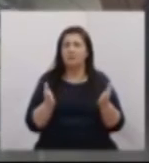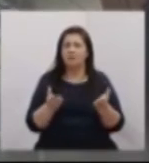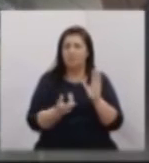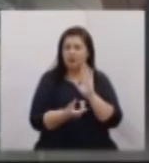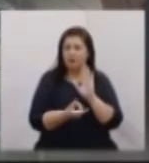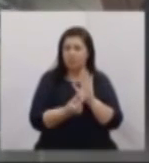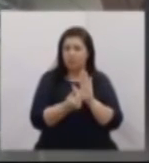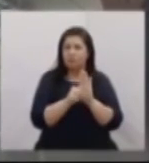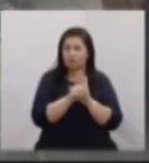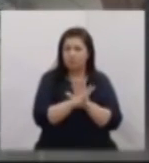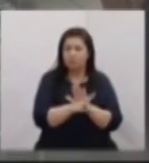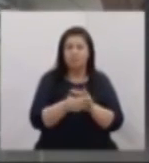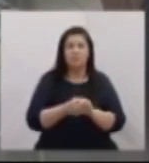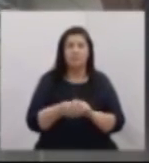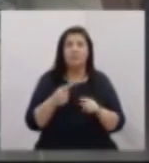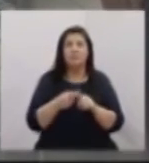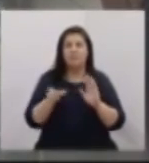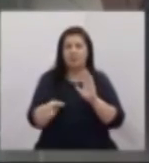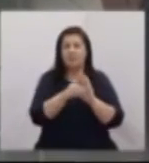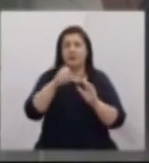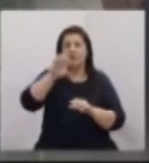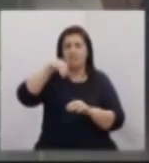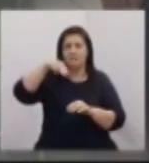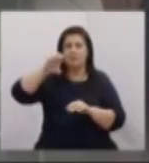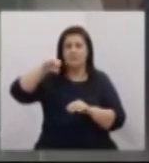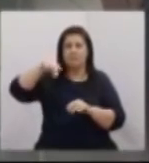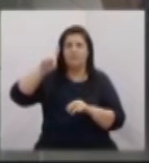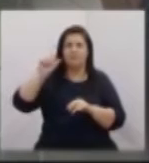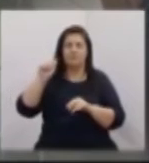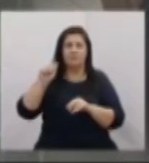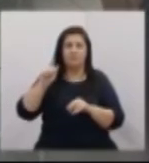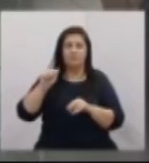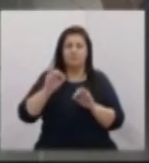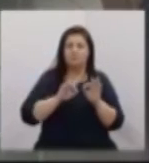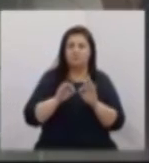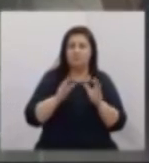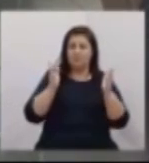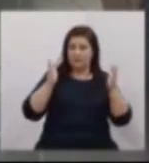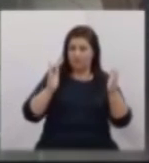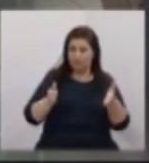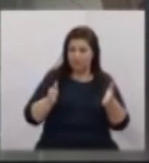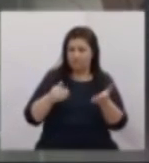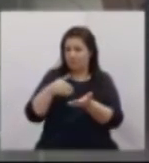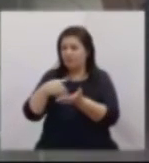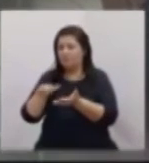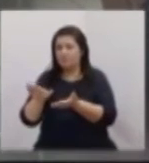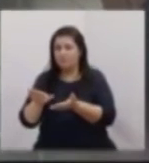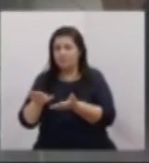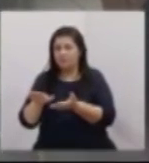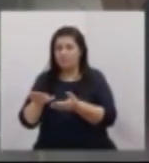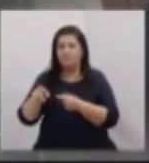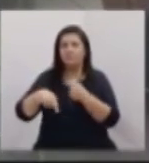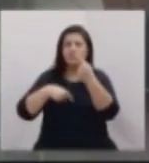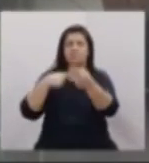nos acompanha, que as emendas elas são de um ano para vigorar no ano seguinte. Então, neste ano não tem indicação da minha